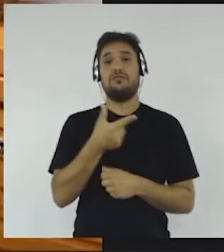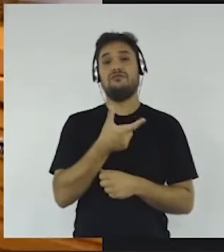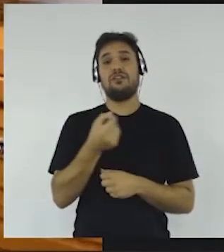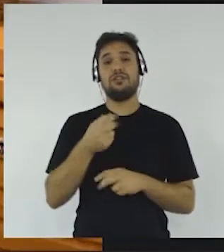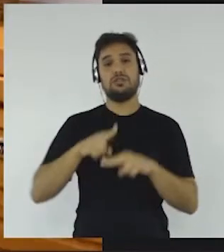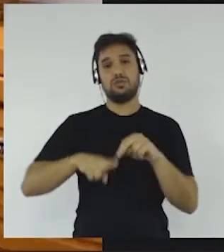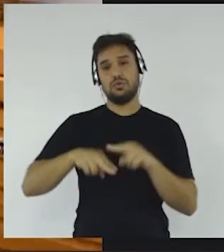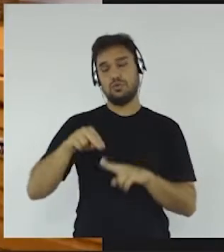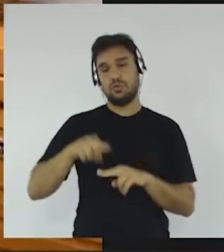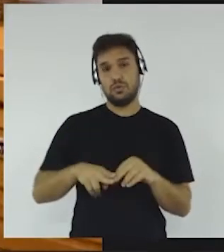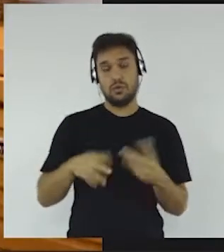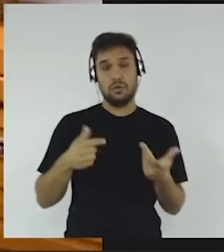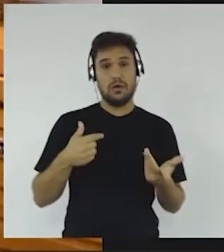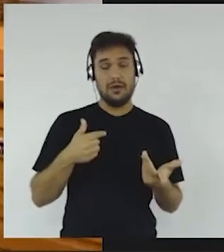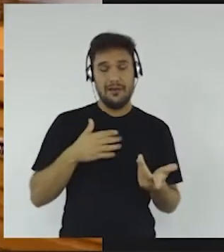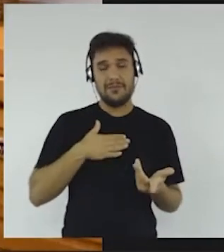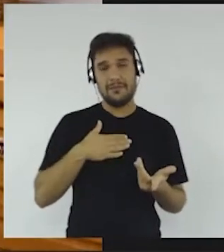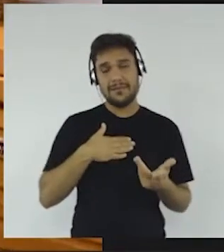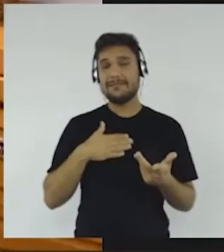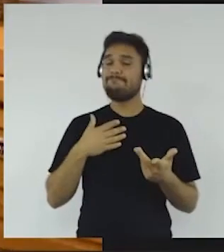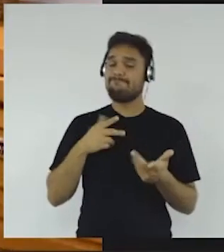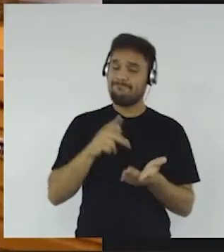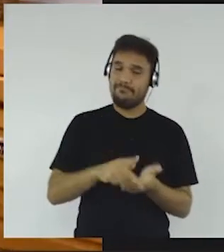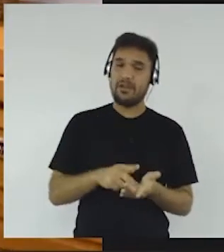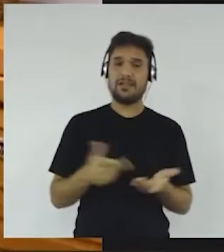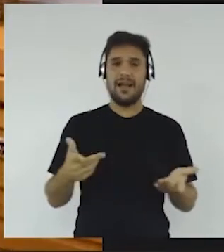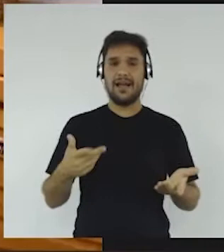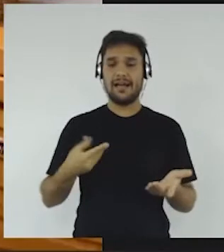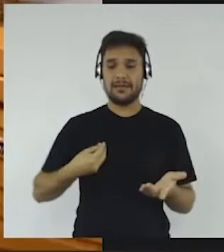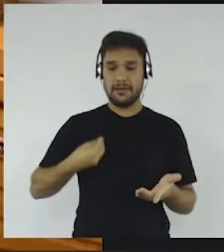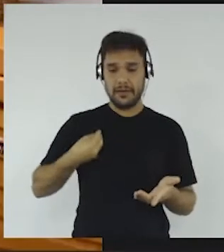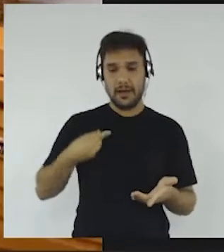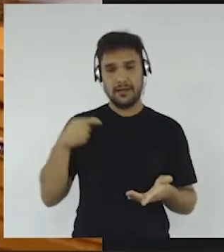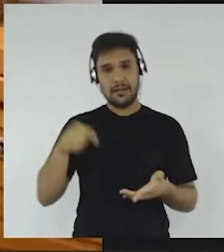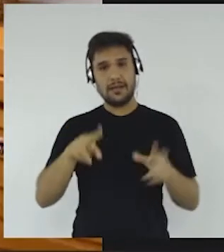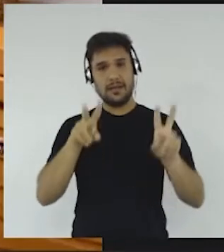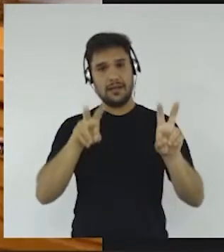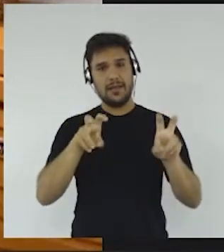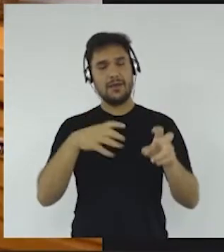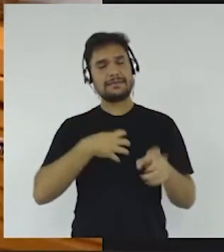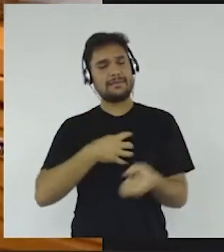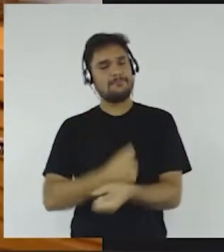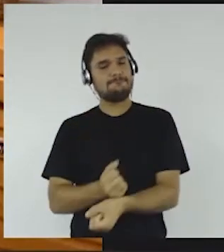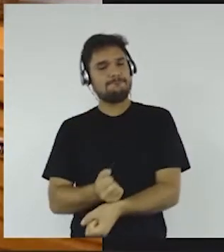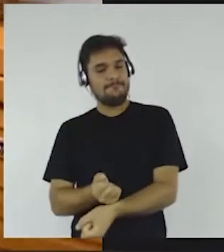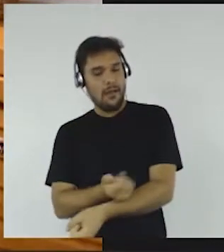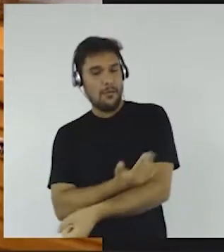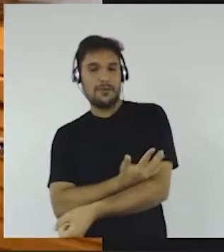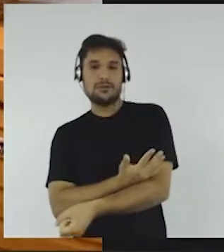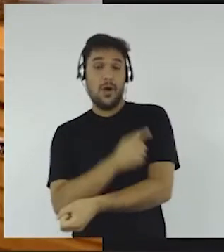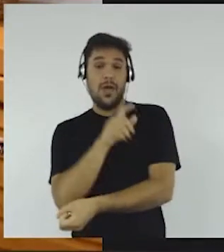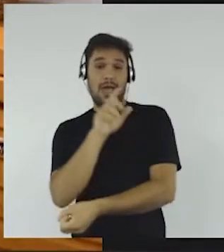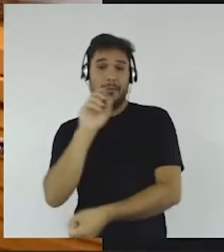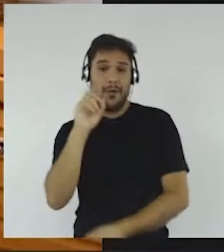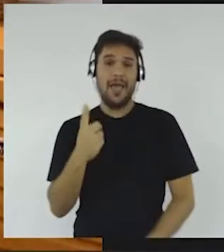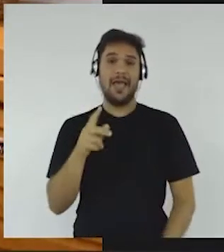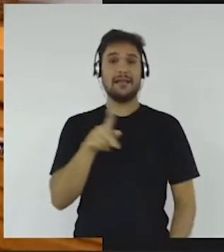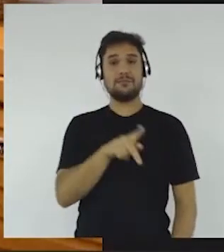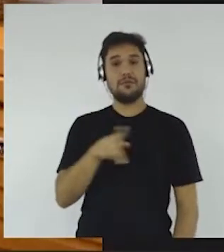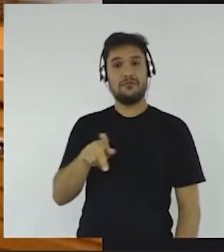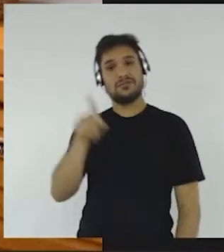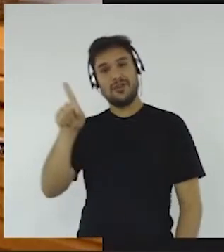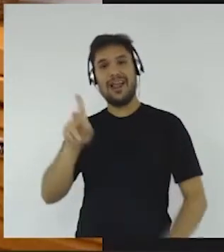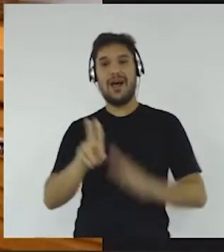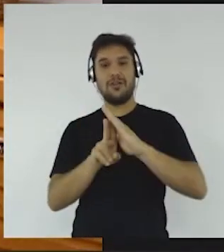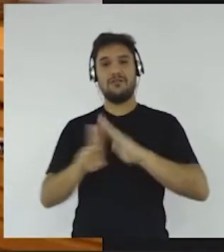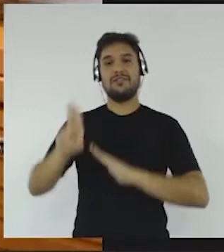junho. Para mim, especialmente, estar nesse painel é uma grande emoção, porque foi meu professor na Cândido